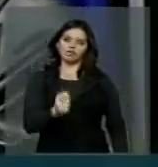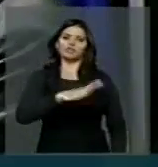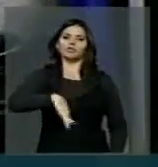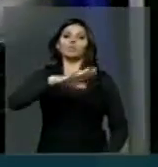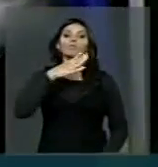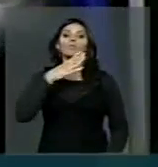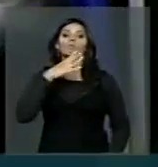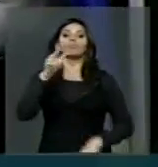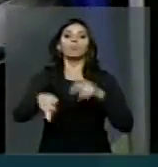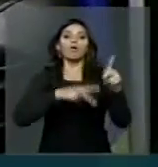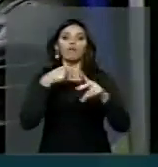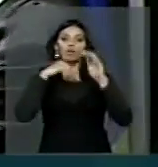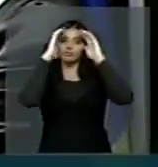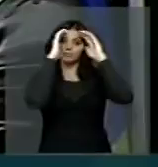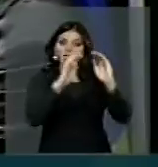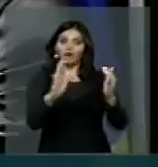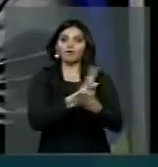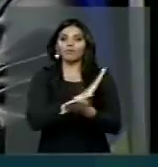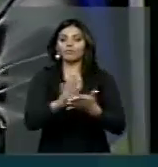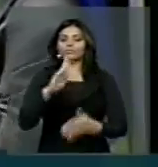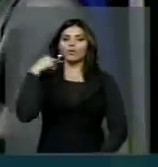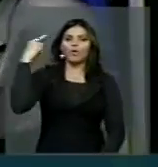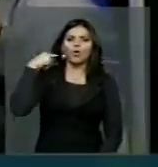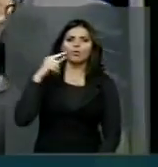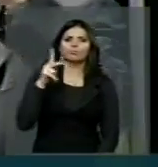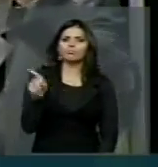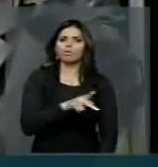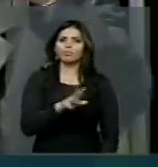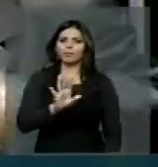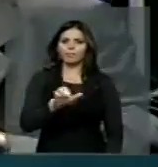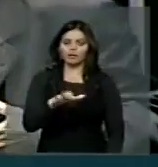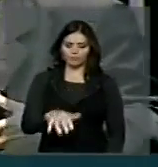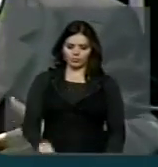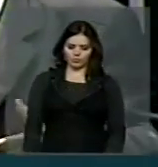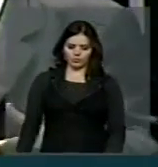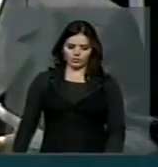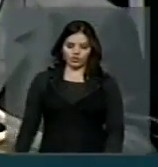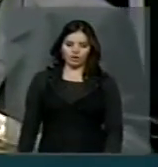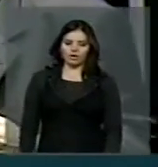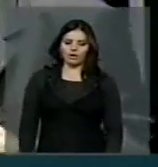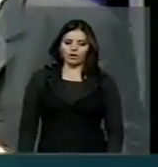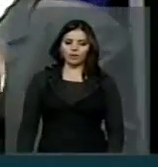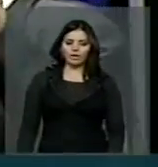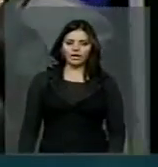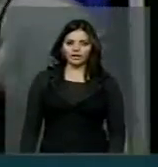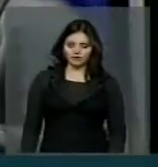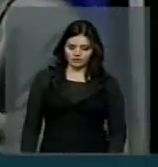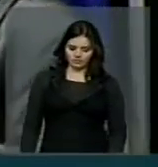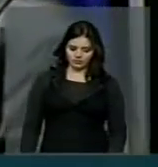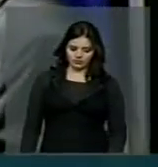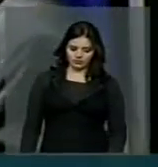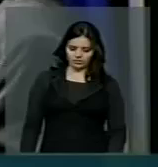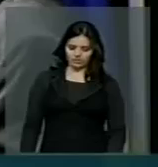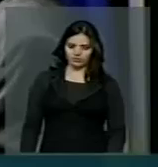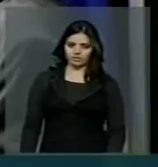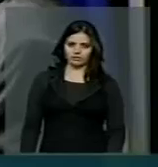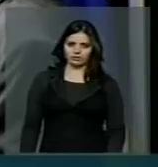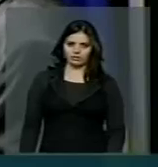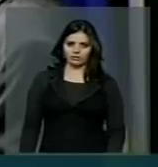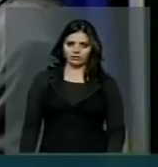popularidade, e vinham alguns loucos lá de Pernambuco, porque aquilo foi patrocinado pelo MDB